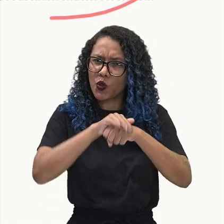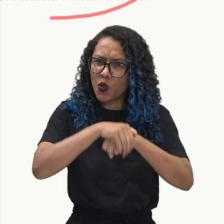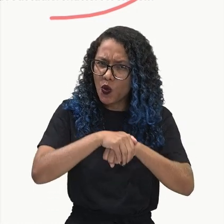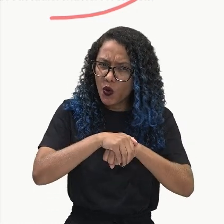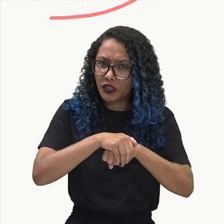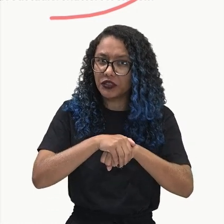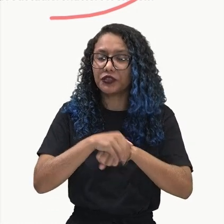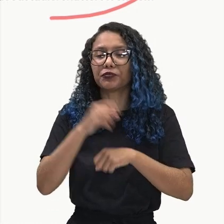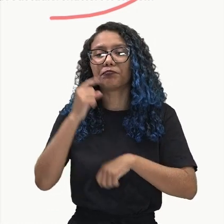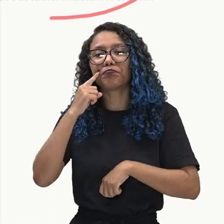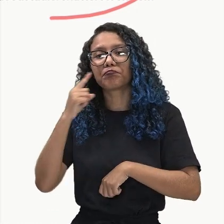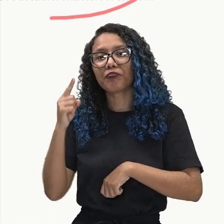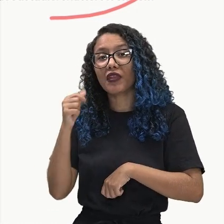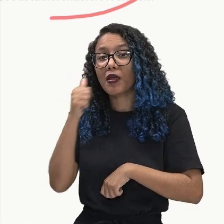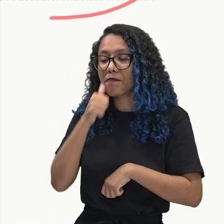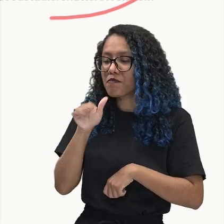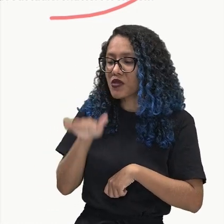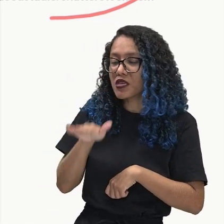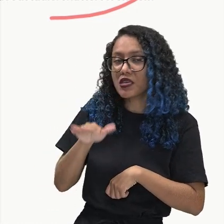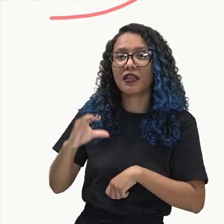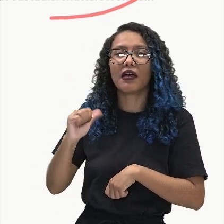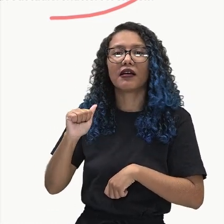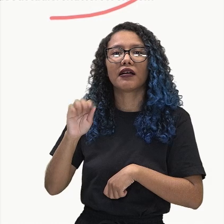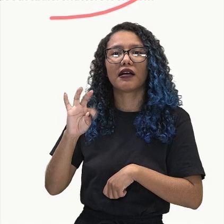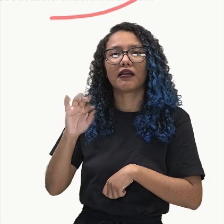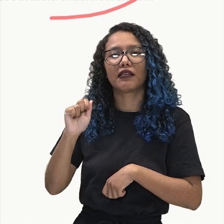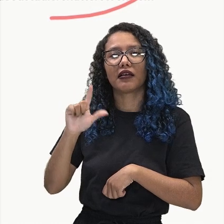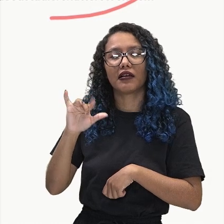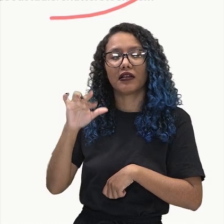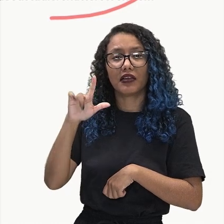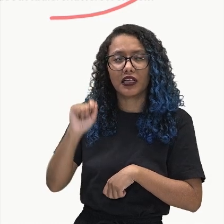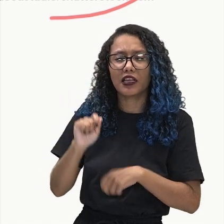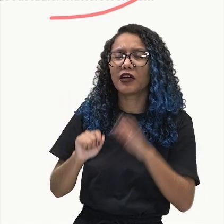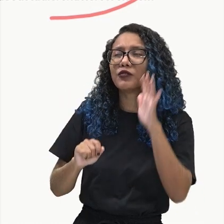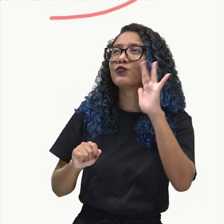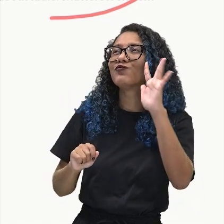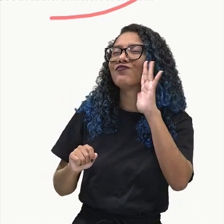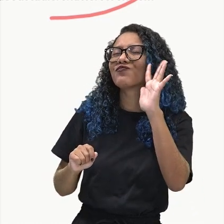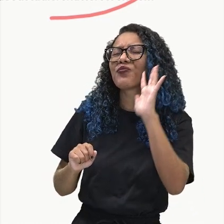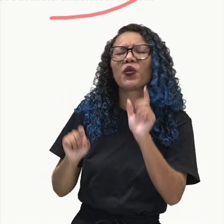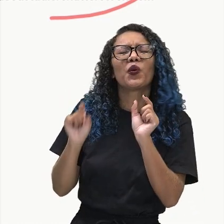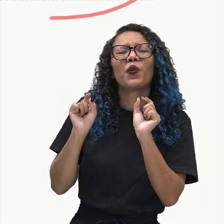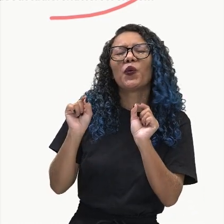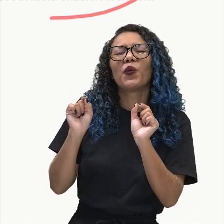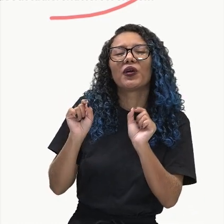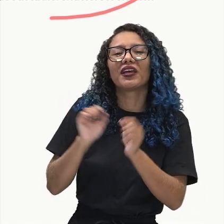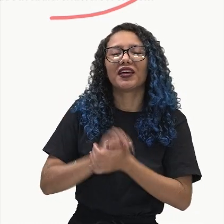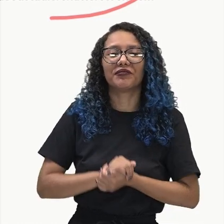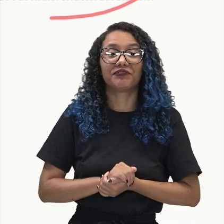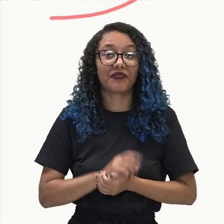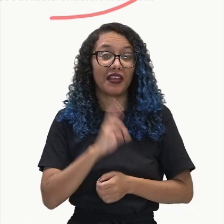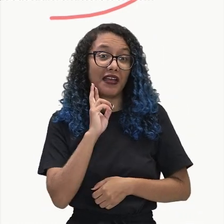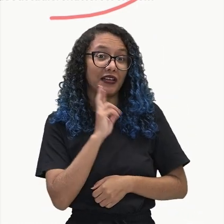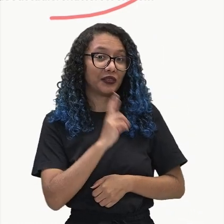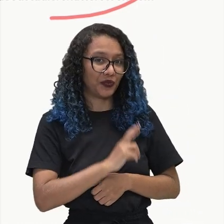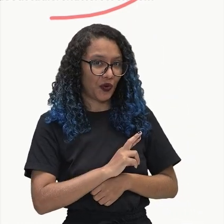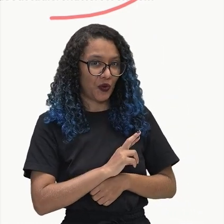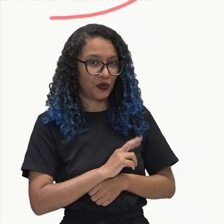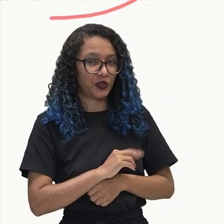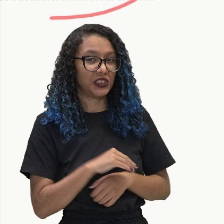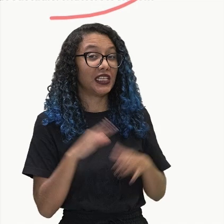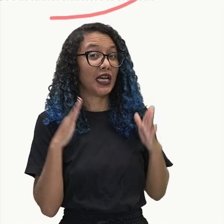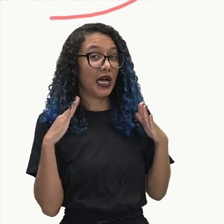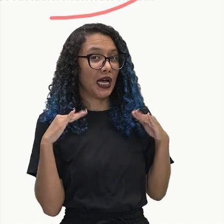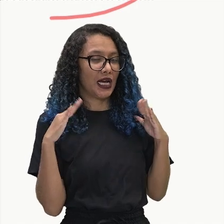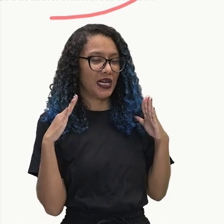ou Catarina para nós aqui, né? Vai sonhar com o quê? E ela diz o quê? Com Los Ángeles, mamá. E aí